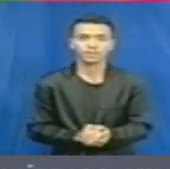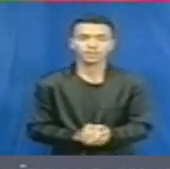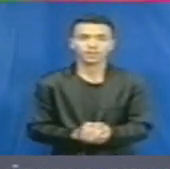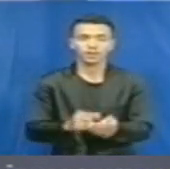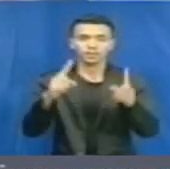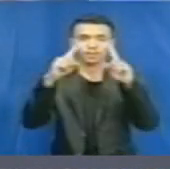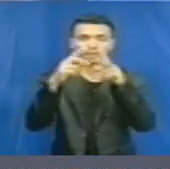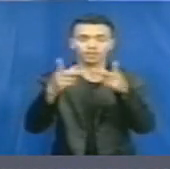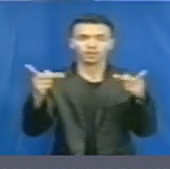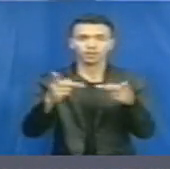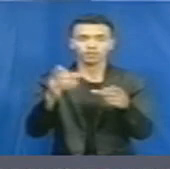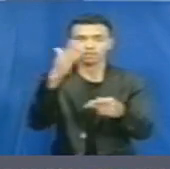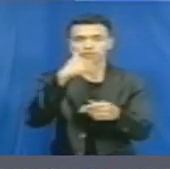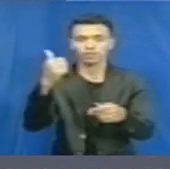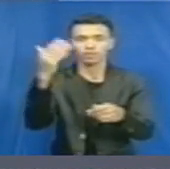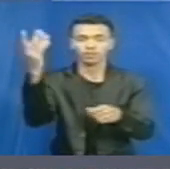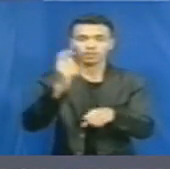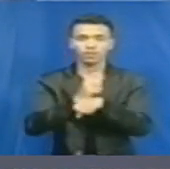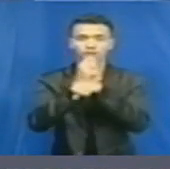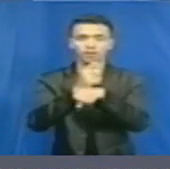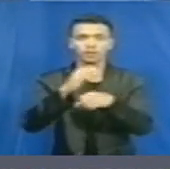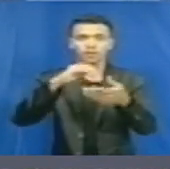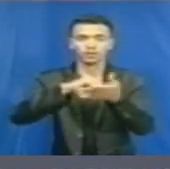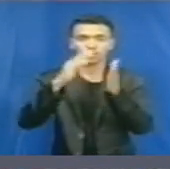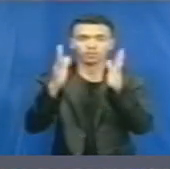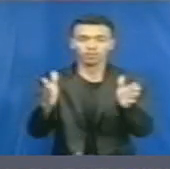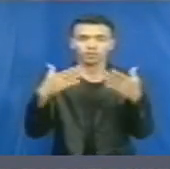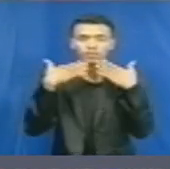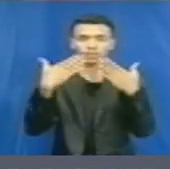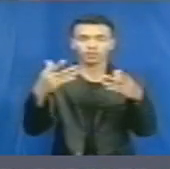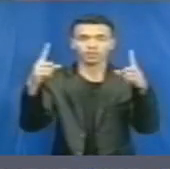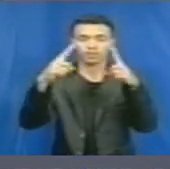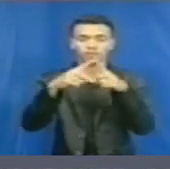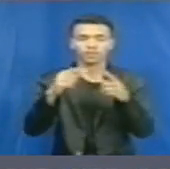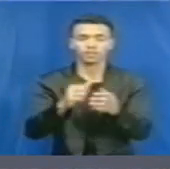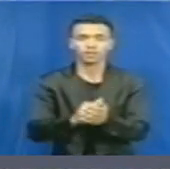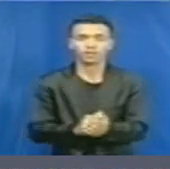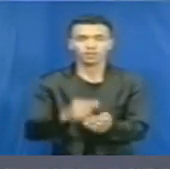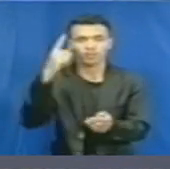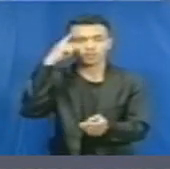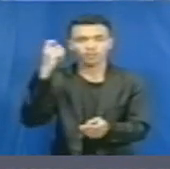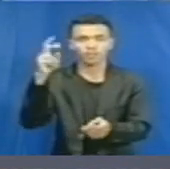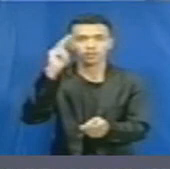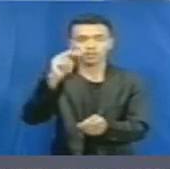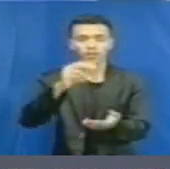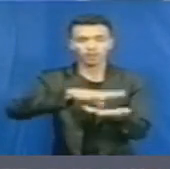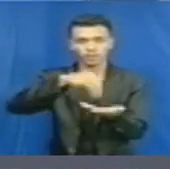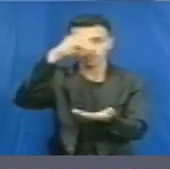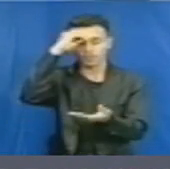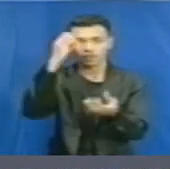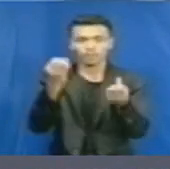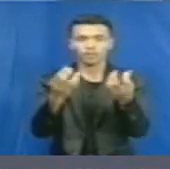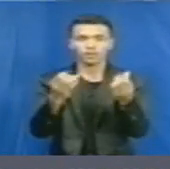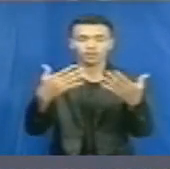e a Maquili. Finalista da formação na Escola de Turismo, Ruth Pereira agradece para os escolapios. Também é parte da aprende para que a